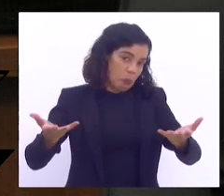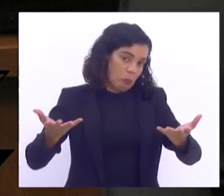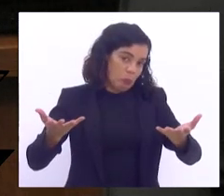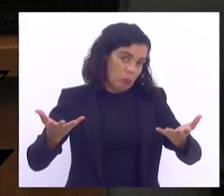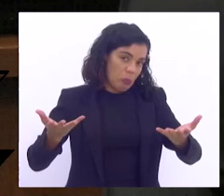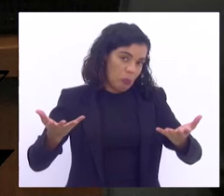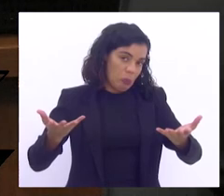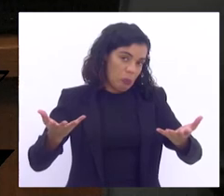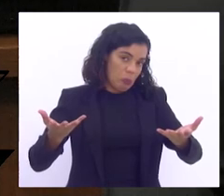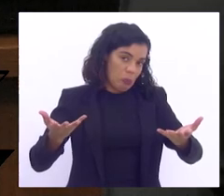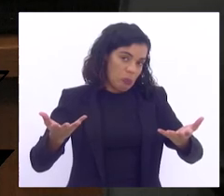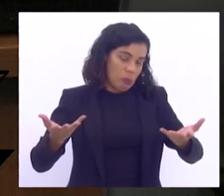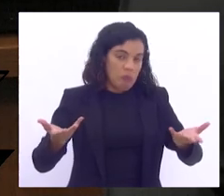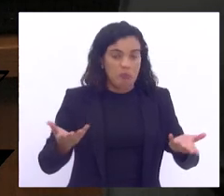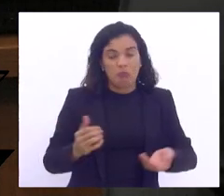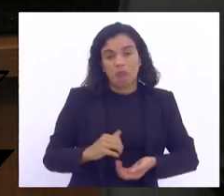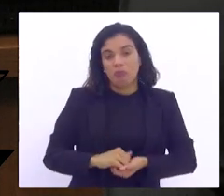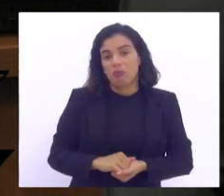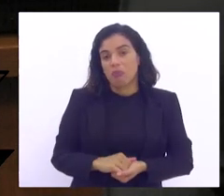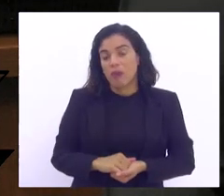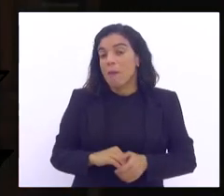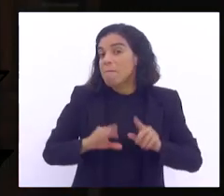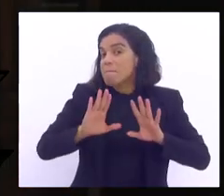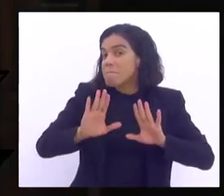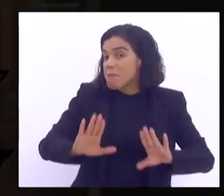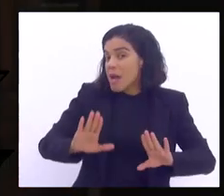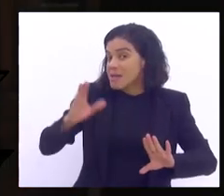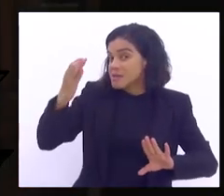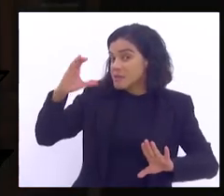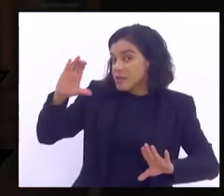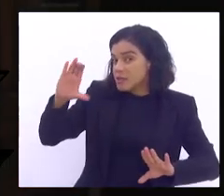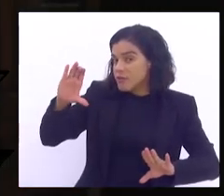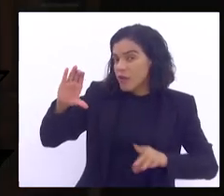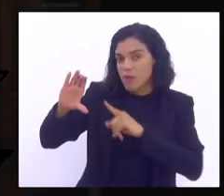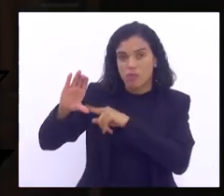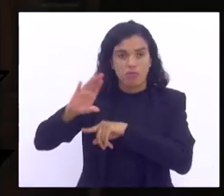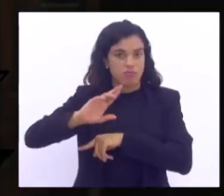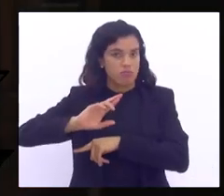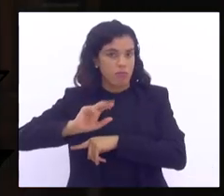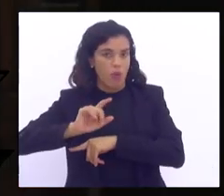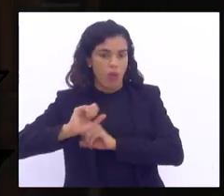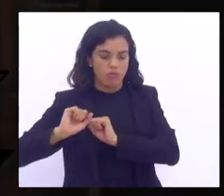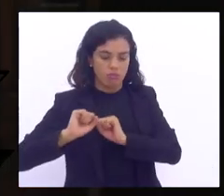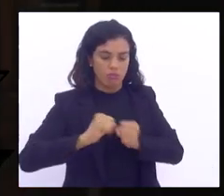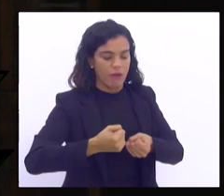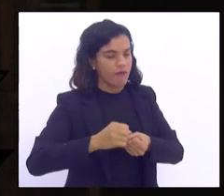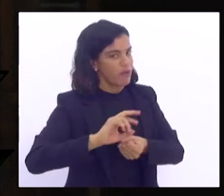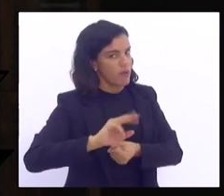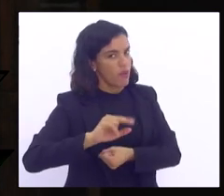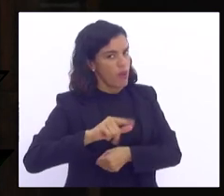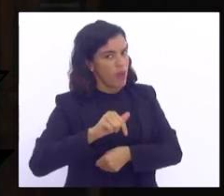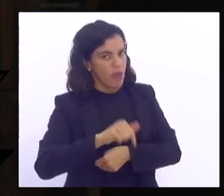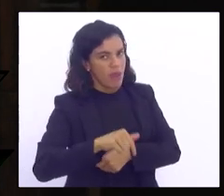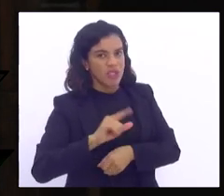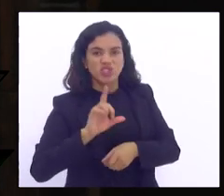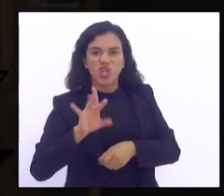Como se fosse uma verruga. Mas, cientificamente falando, não é. Nós estamos falando de ciência.